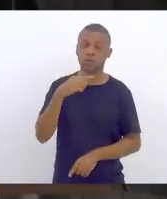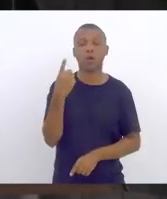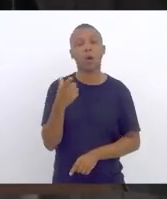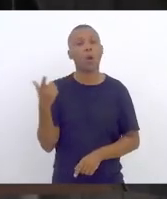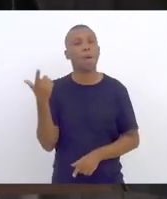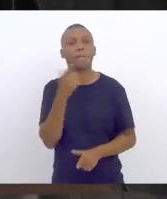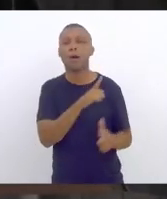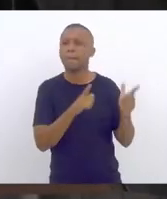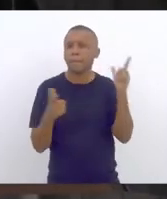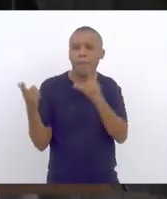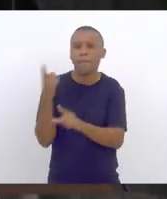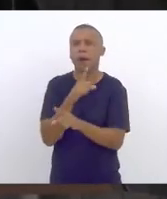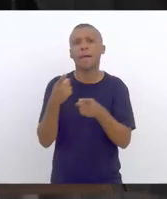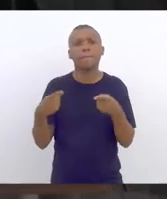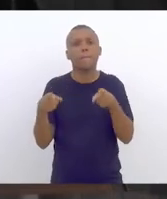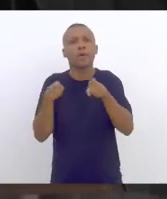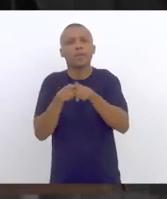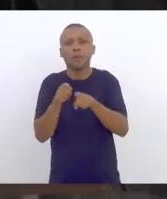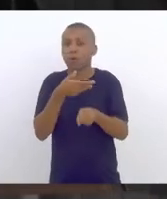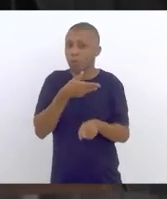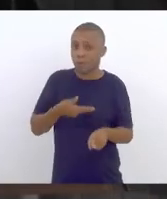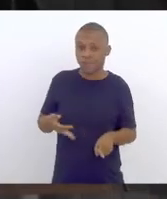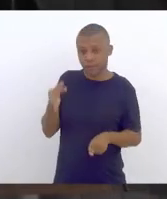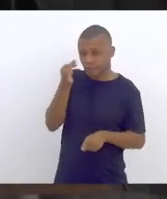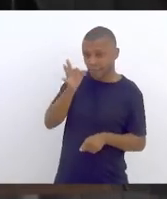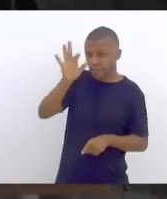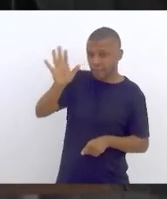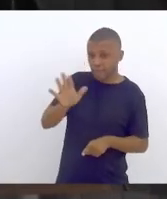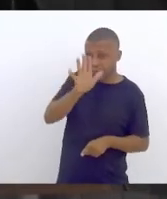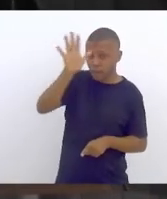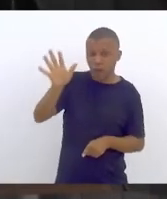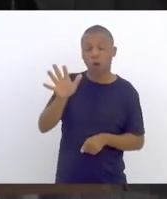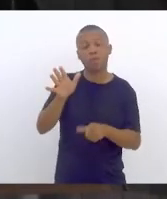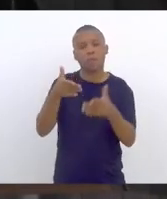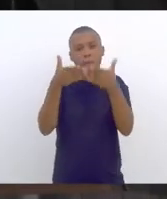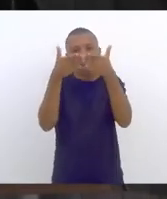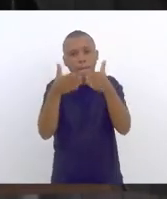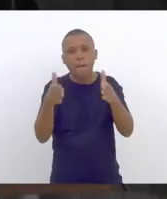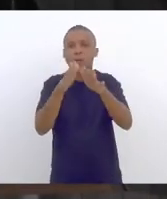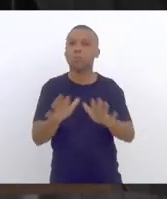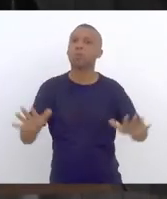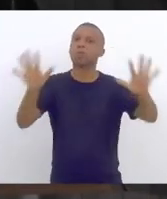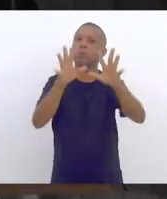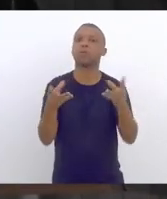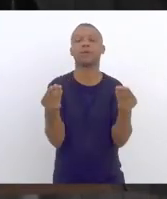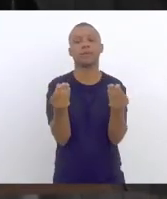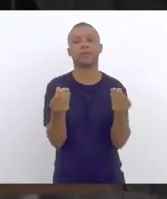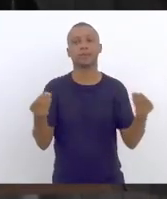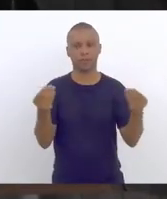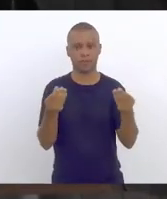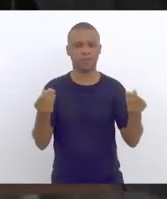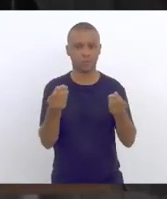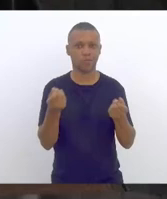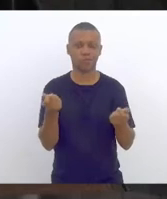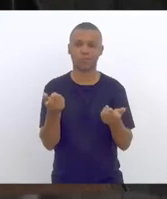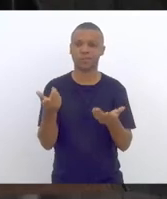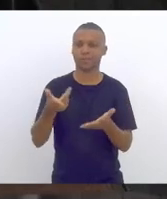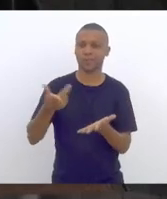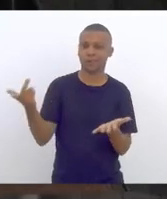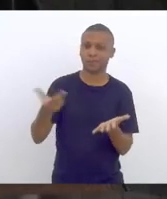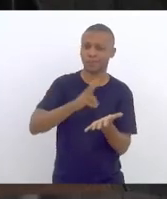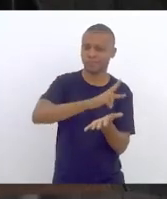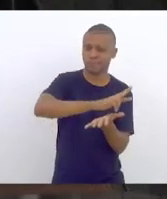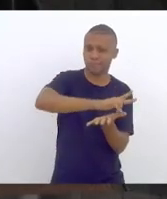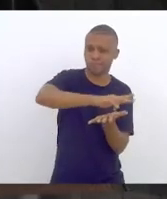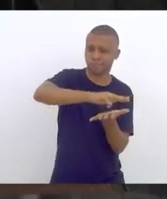parcerias que o governo federal para ampliar fazer uma ampliação sensível da da do Acervo né da de escola